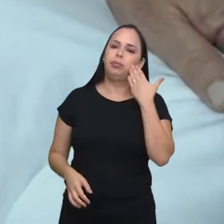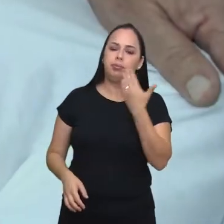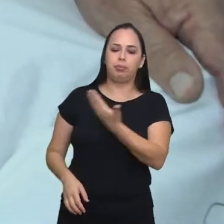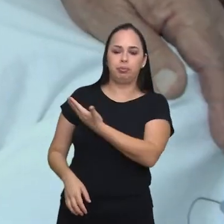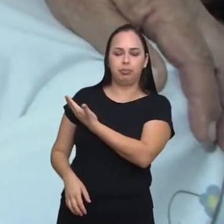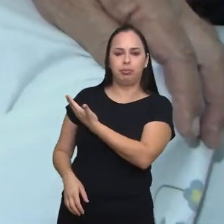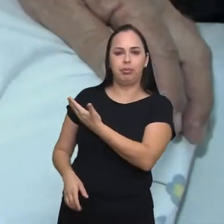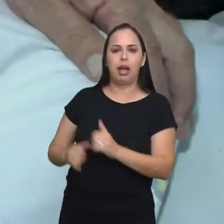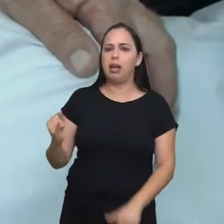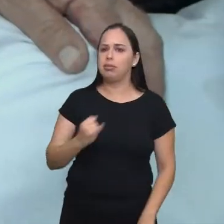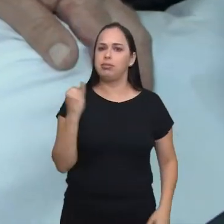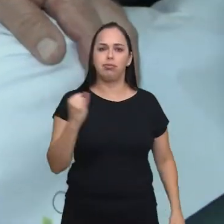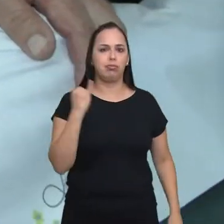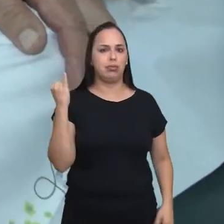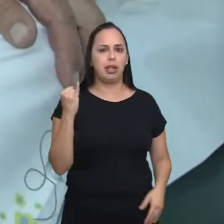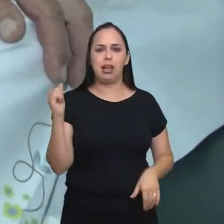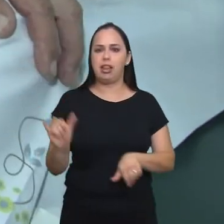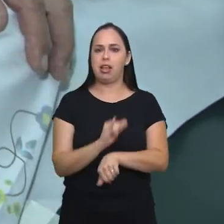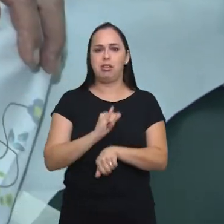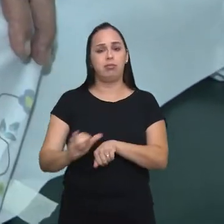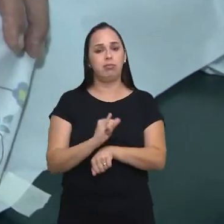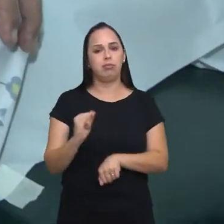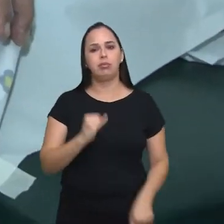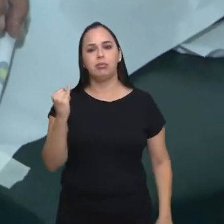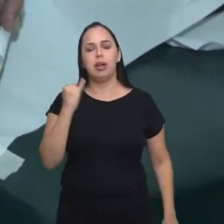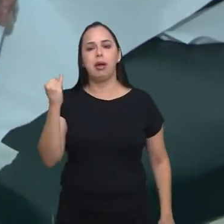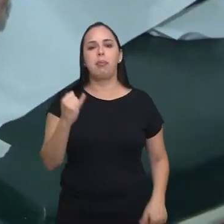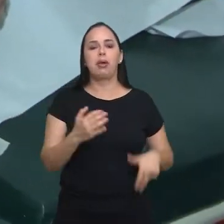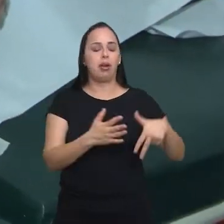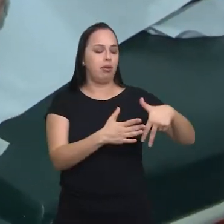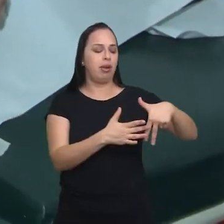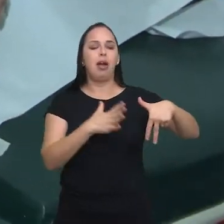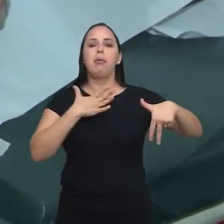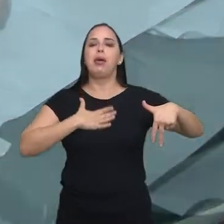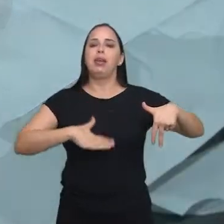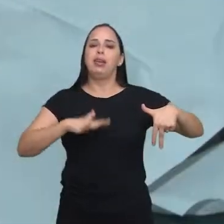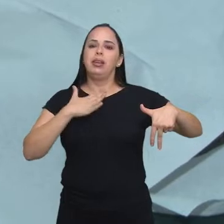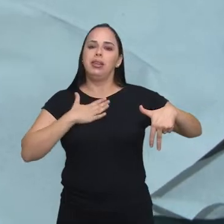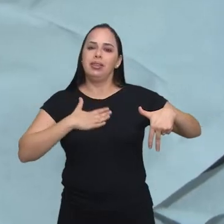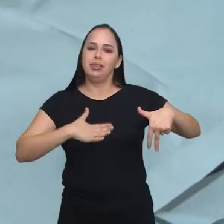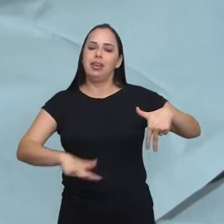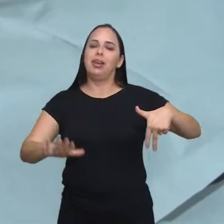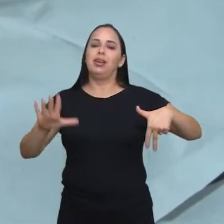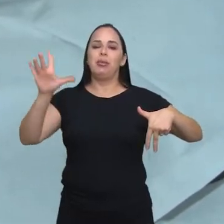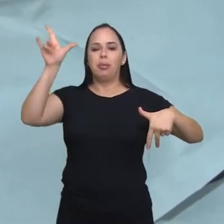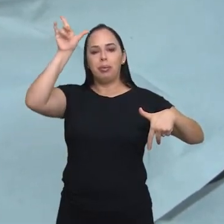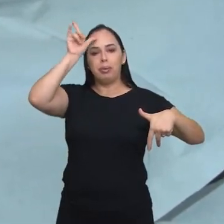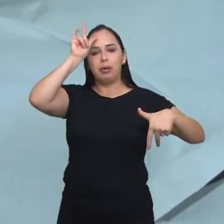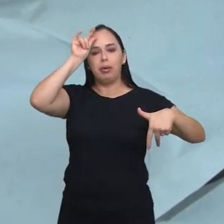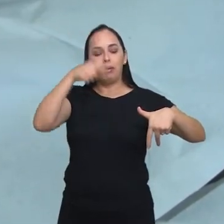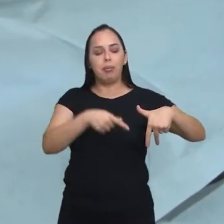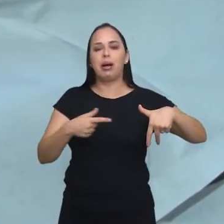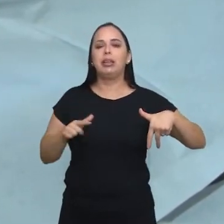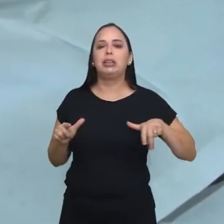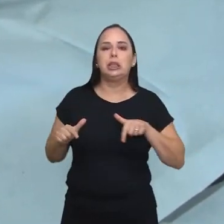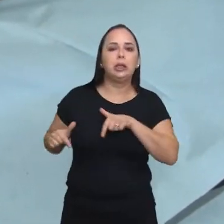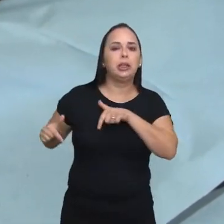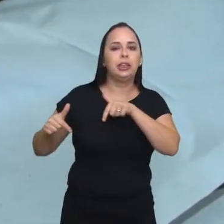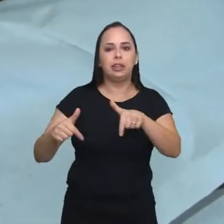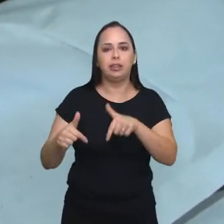relaxamento. Isso é muito importante, essa técnica, porque deixa o paciente mais calmo, mais tranquilo, para enfrentar, né,